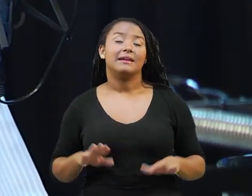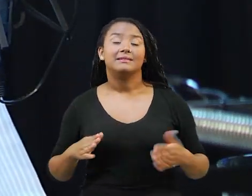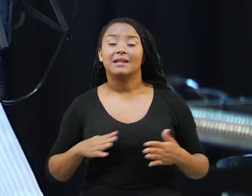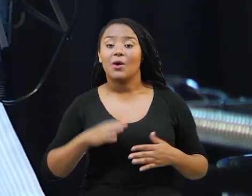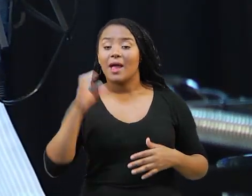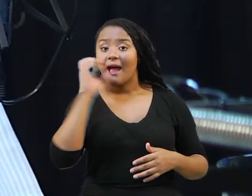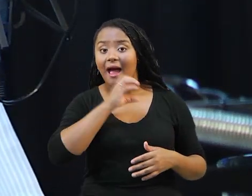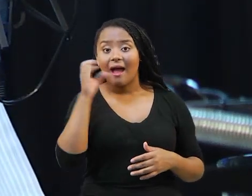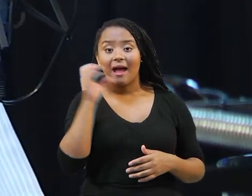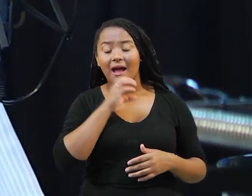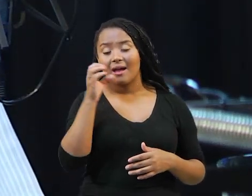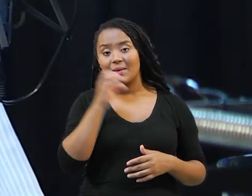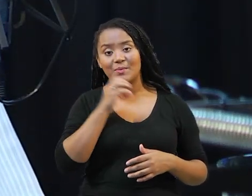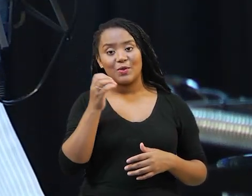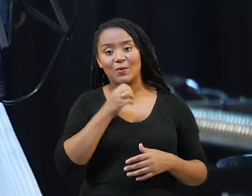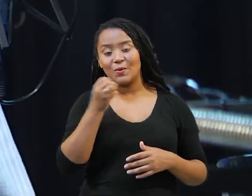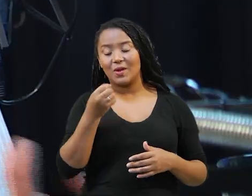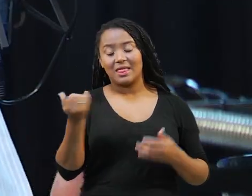oferecer cuidados